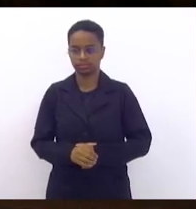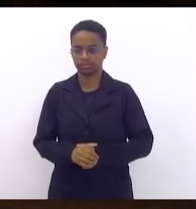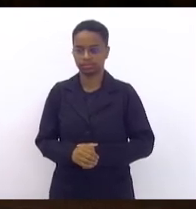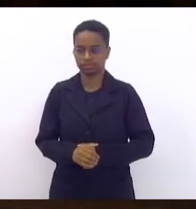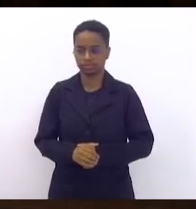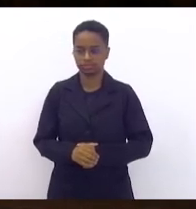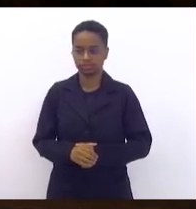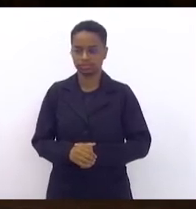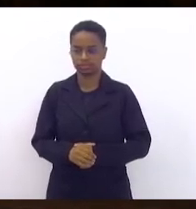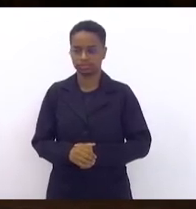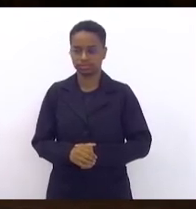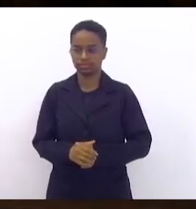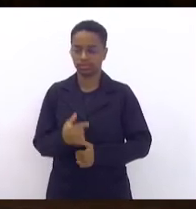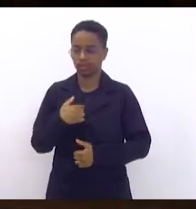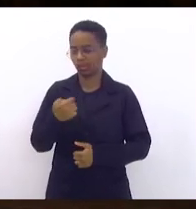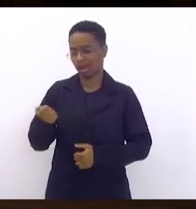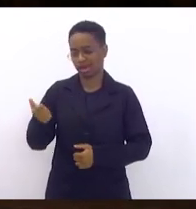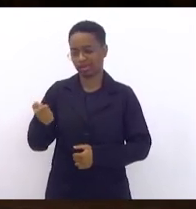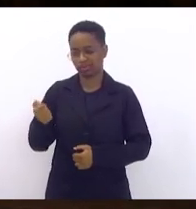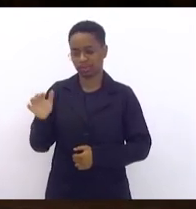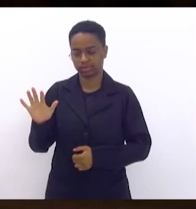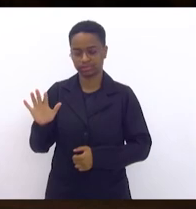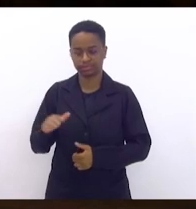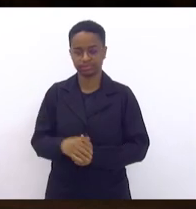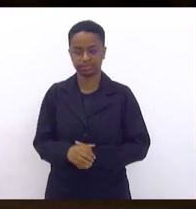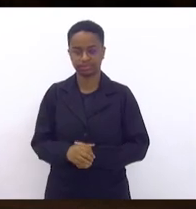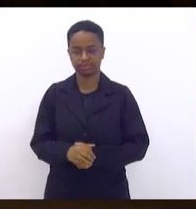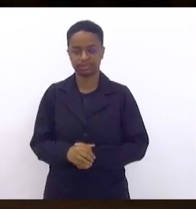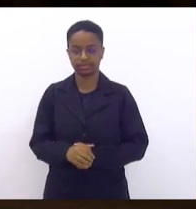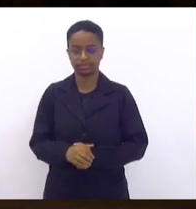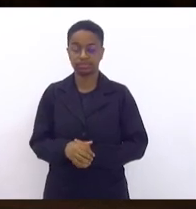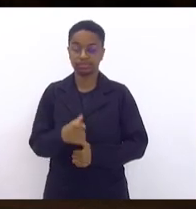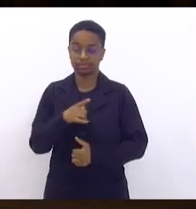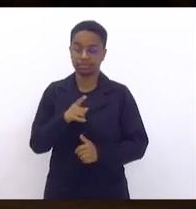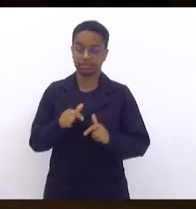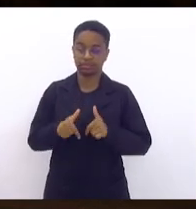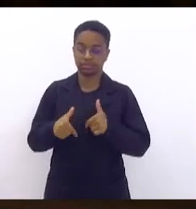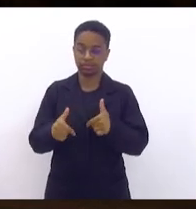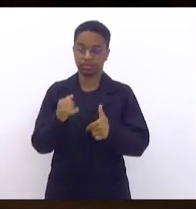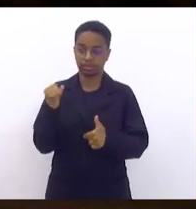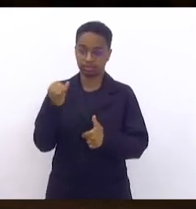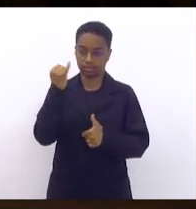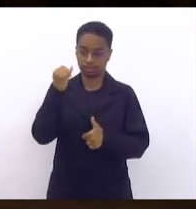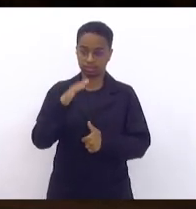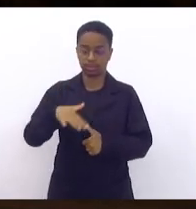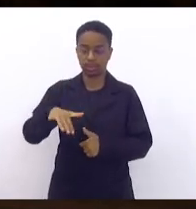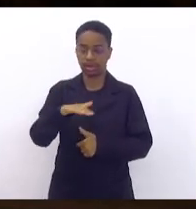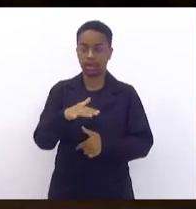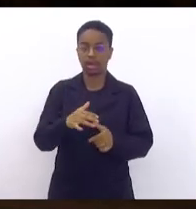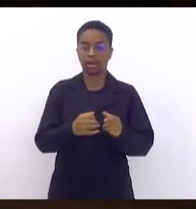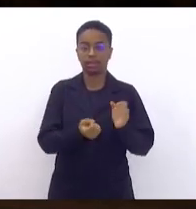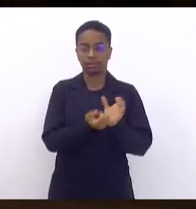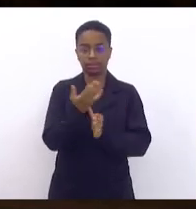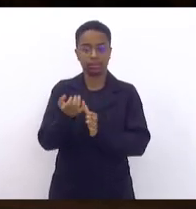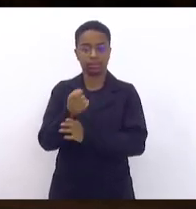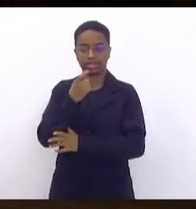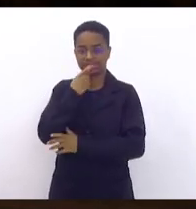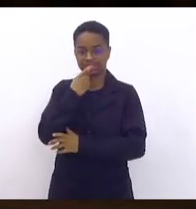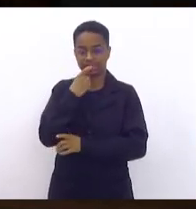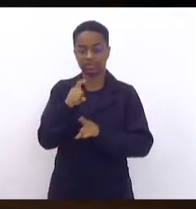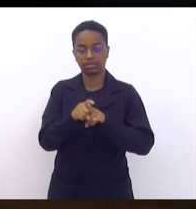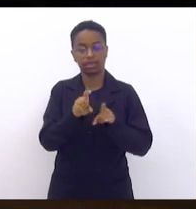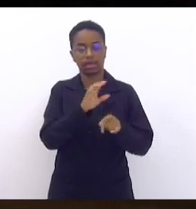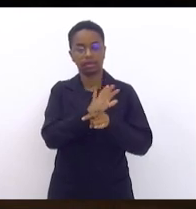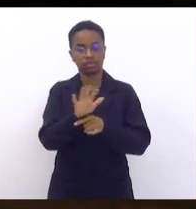eu vou chegar lá a gente tem atores importantes aqui da cadeia produtiva do plástico que vão estar contribuindo com a gente